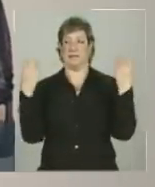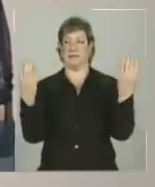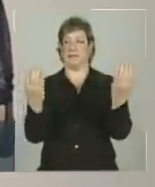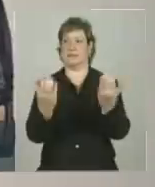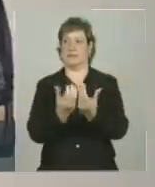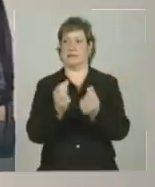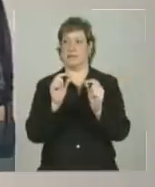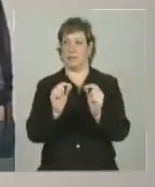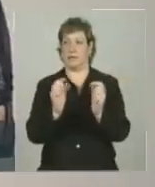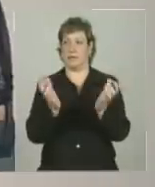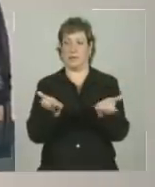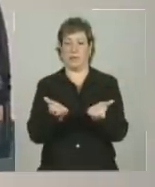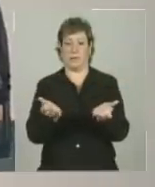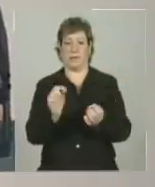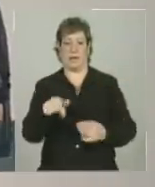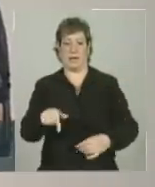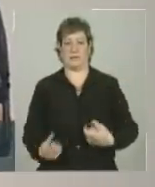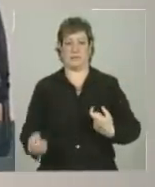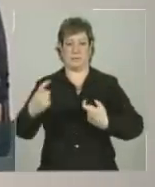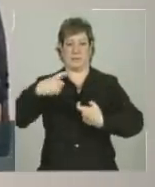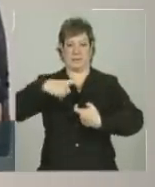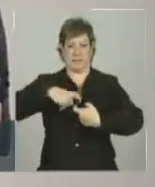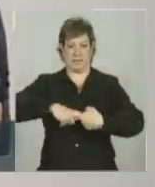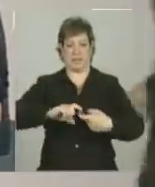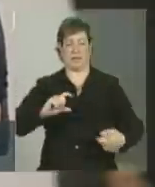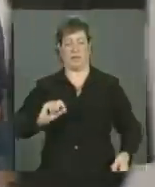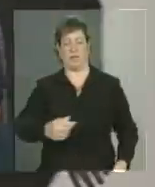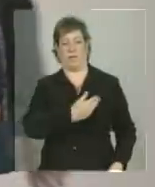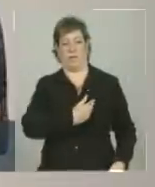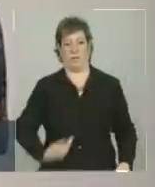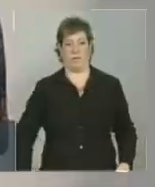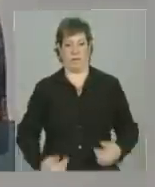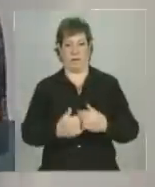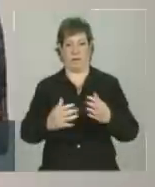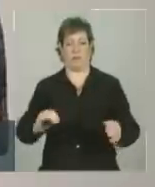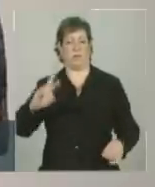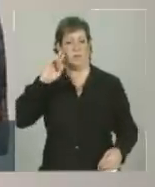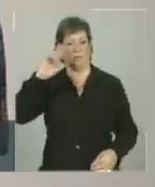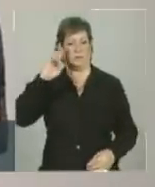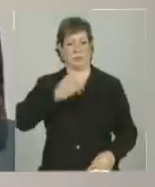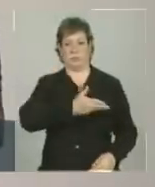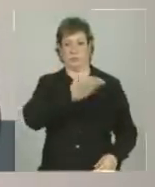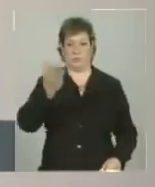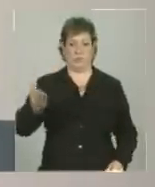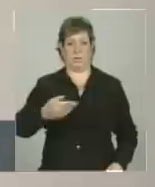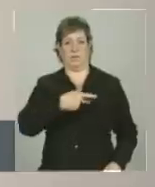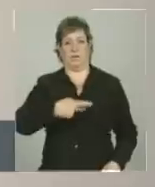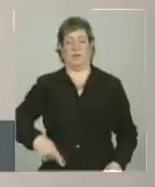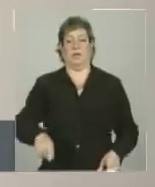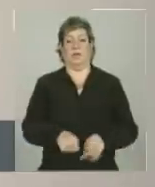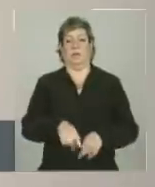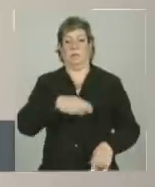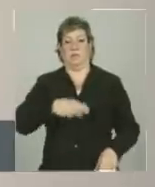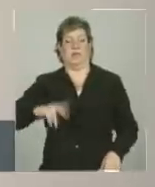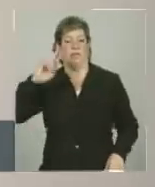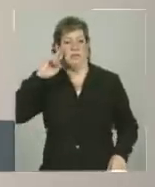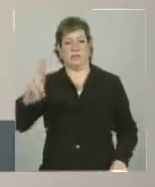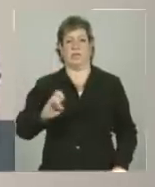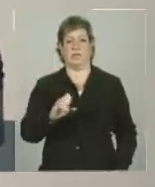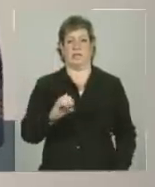sobre essa parceria do governo aberto, os senhores chefes de Estado e de governo e os demais